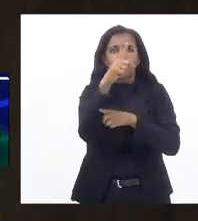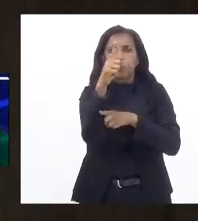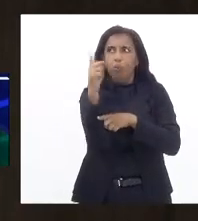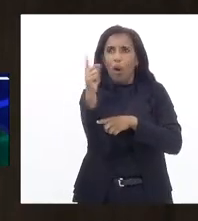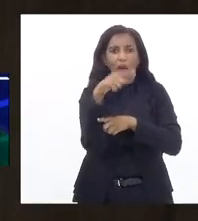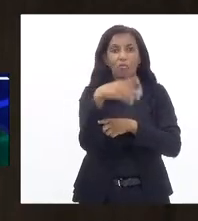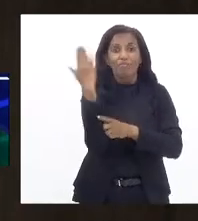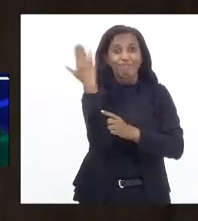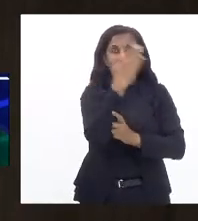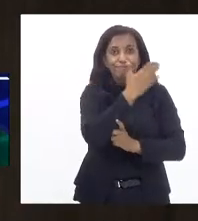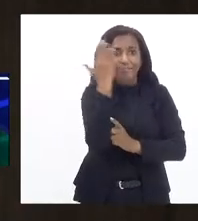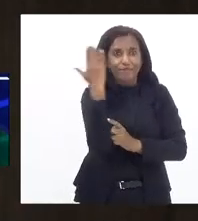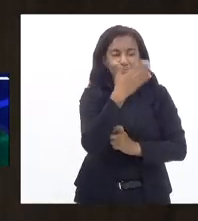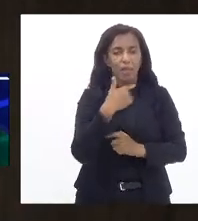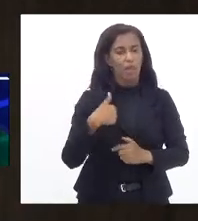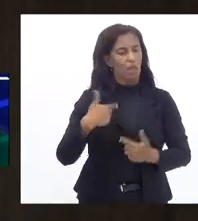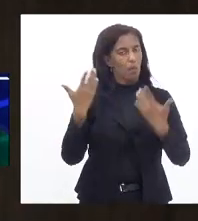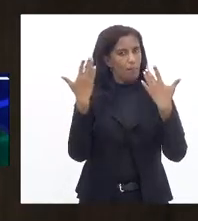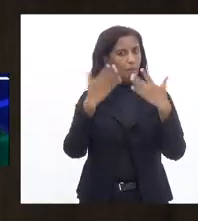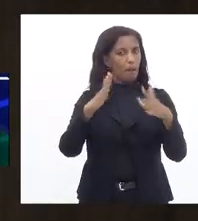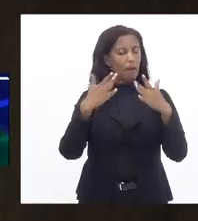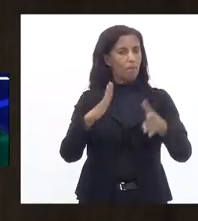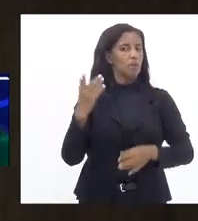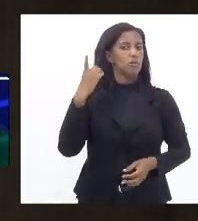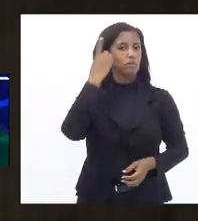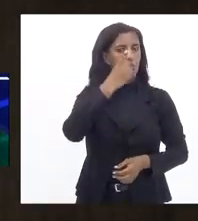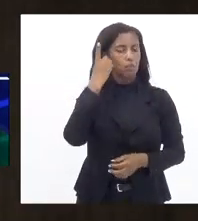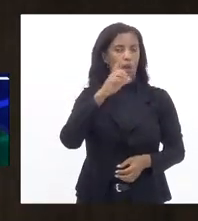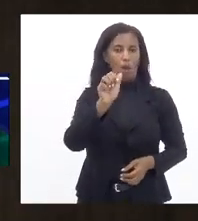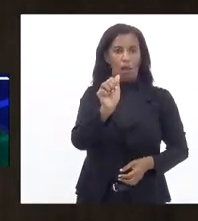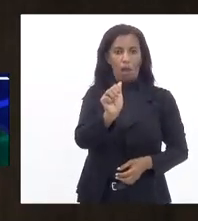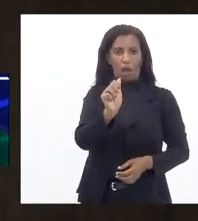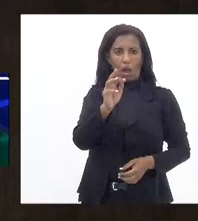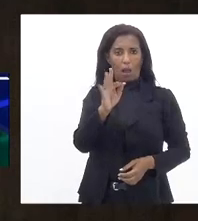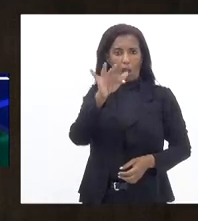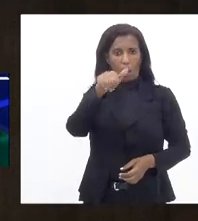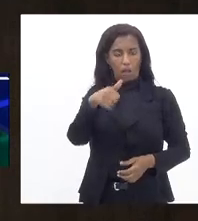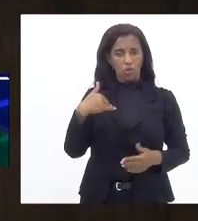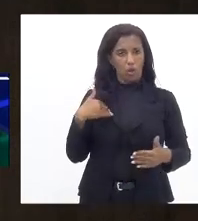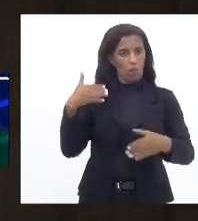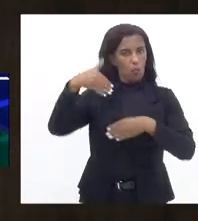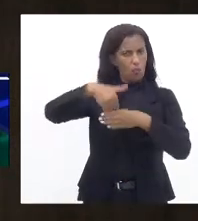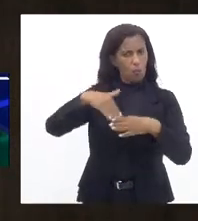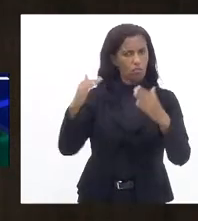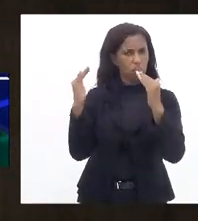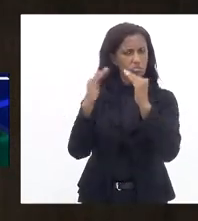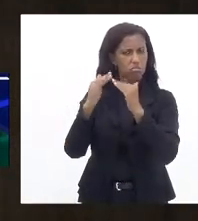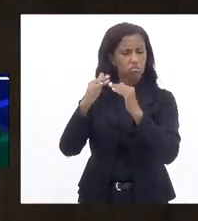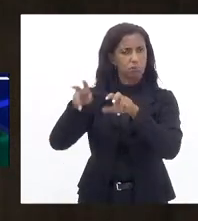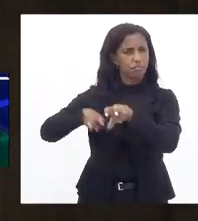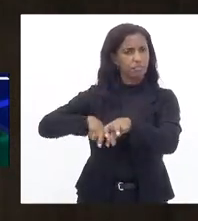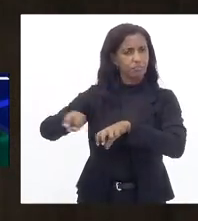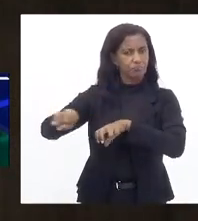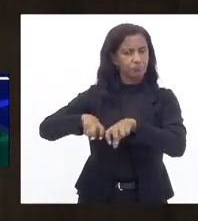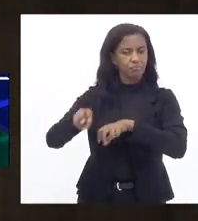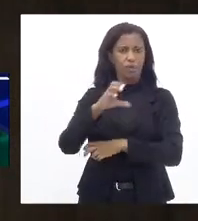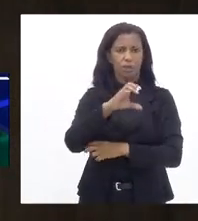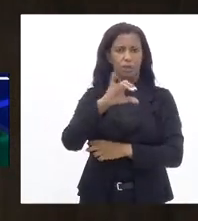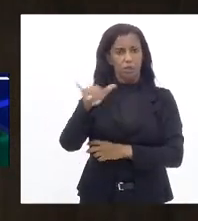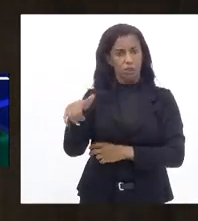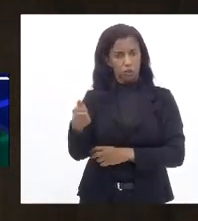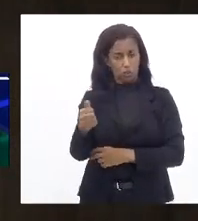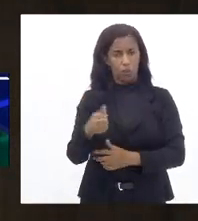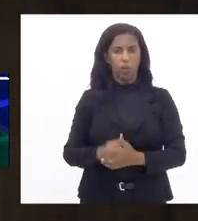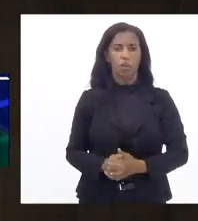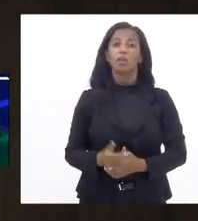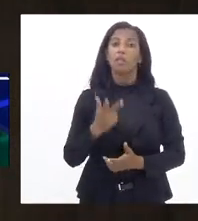eu parabenizo ao companheiro Átila Nunes, voto favorável pela Comissão de Transporte com a CCJ